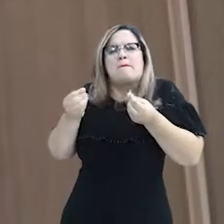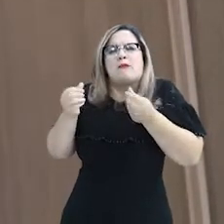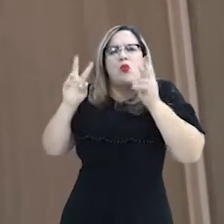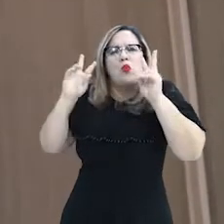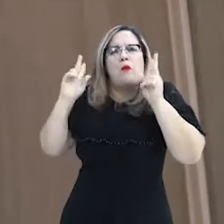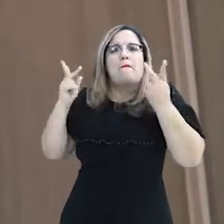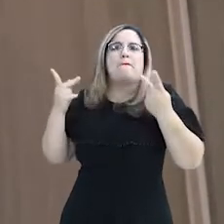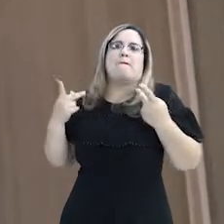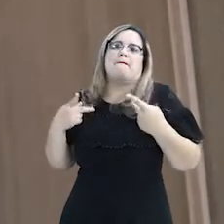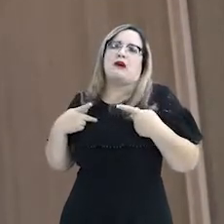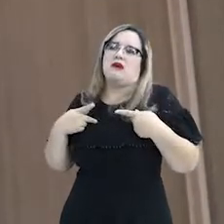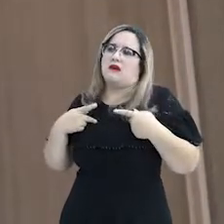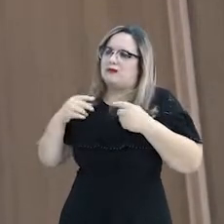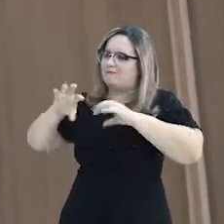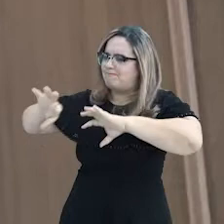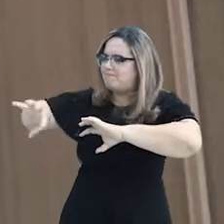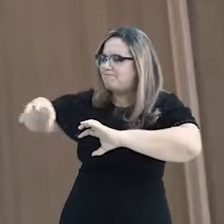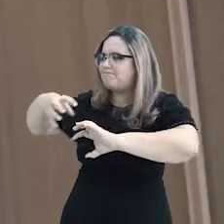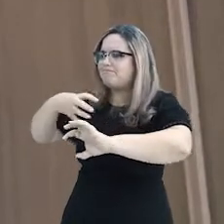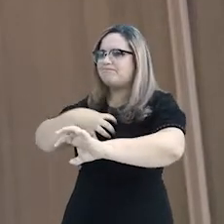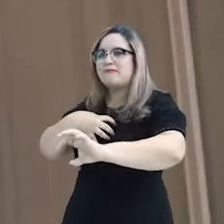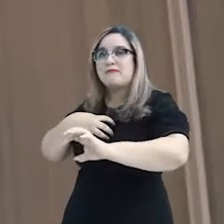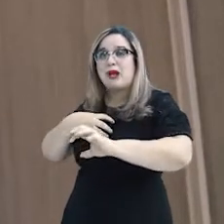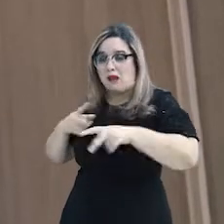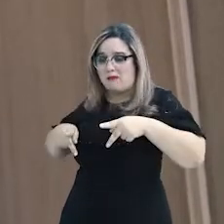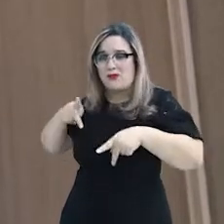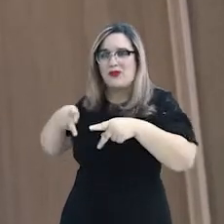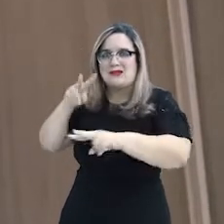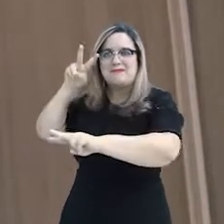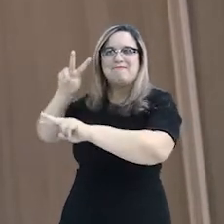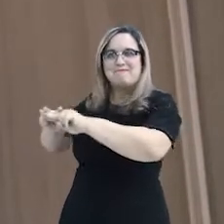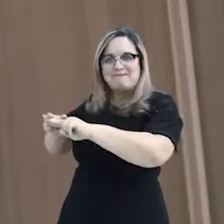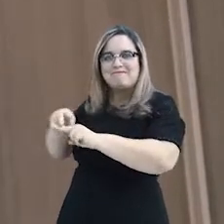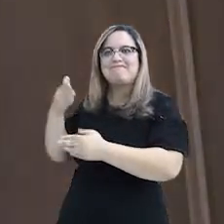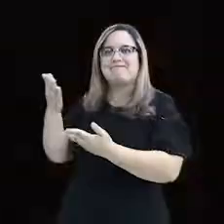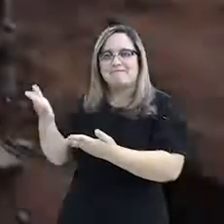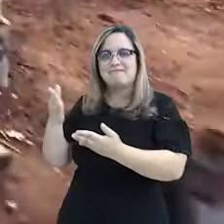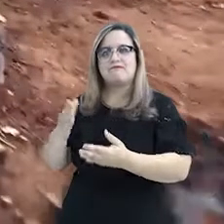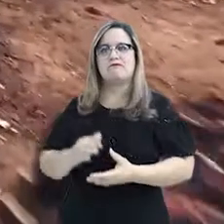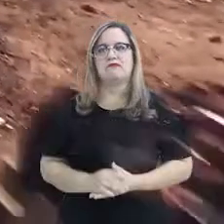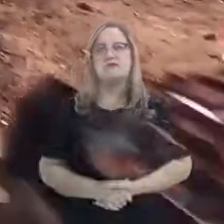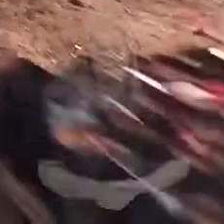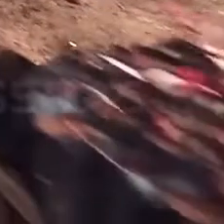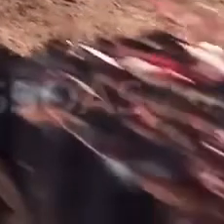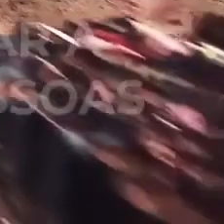humanizado a essa situação da população presa.